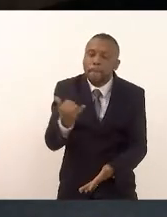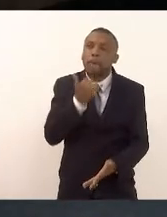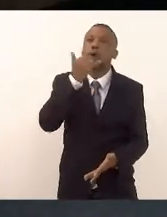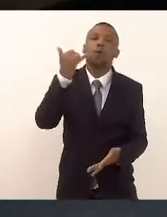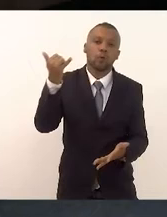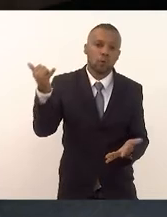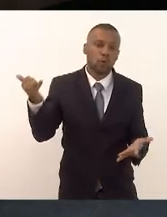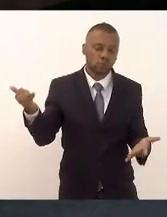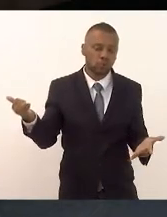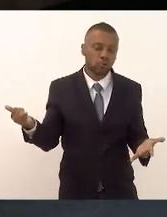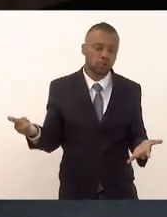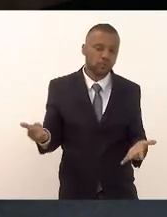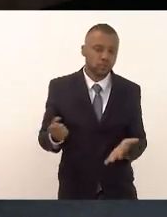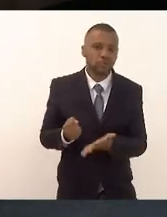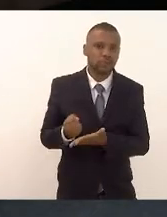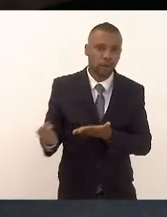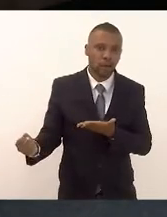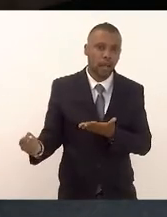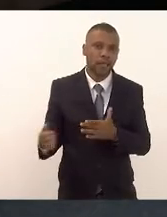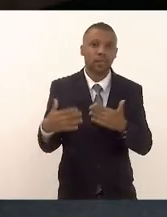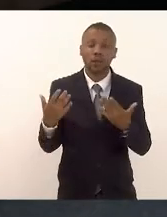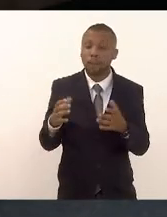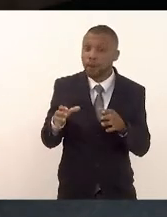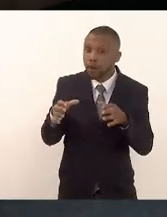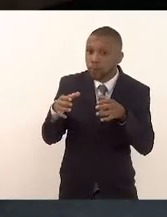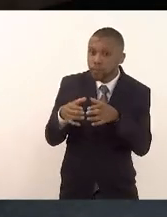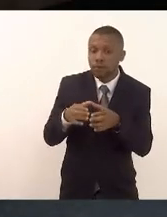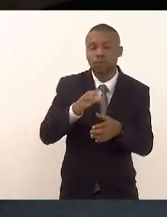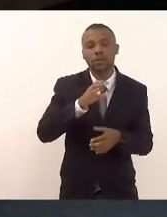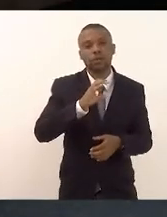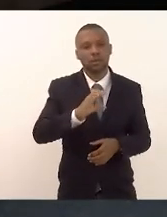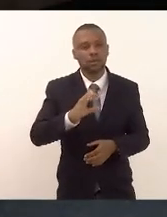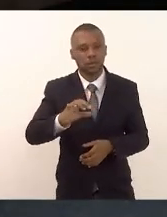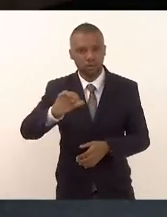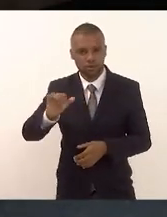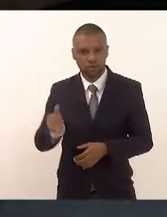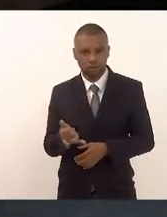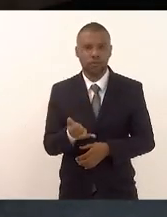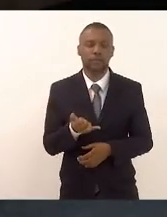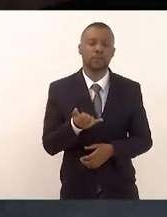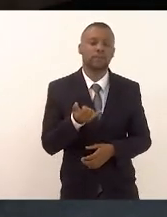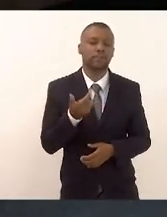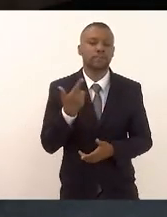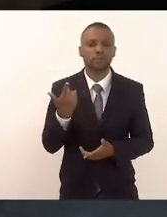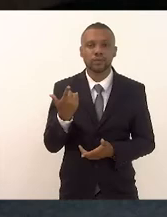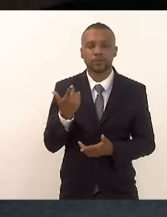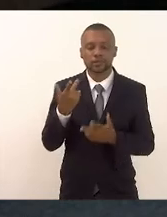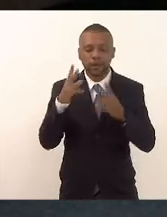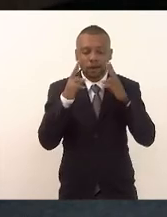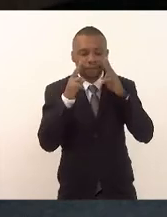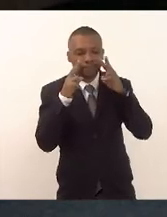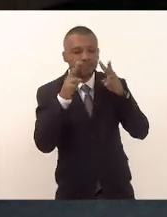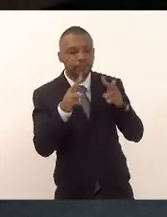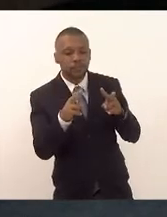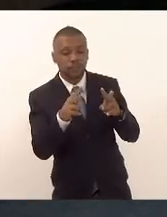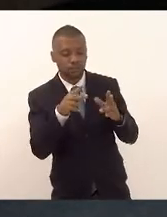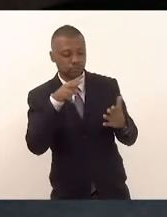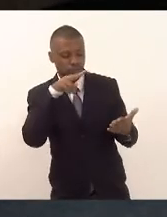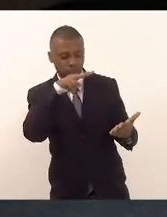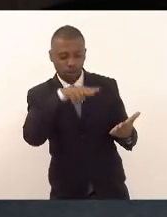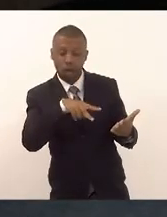Então, pela Comissão de Constituição e Justiça, visto ser um